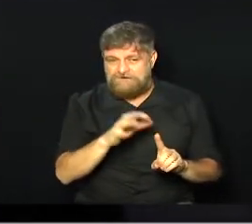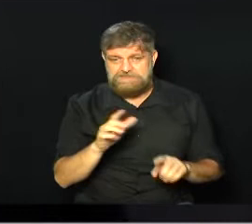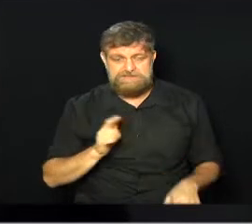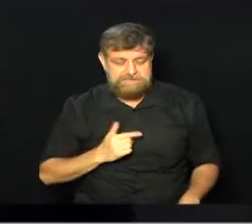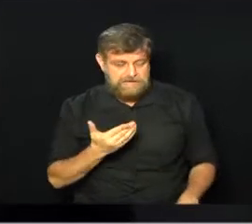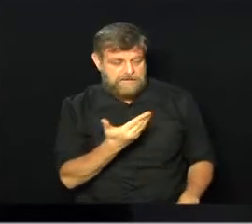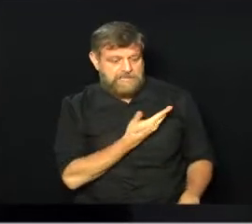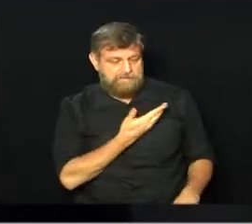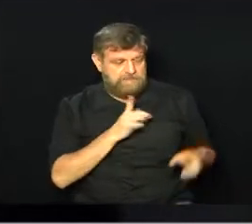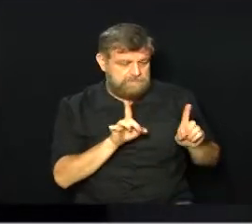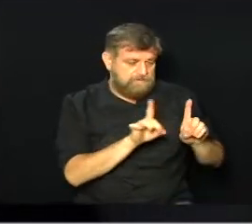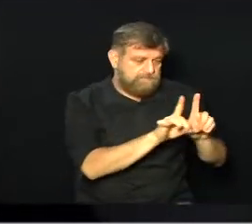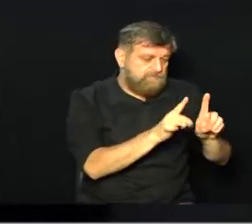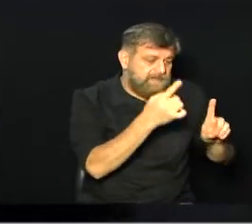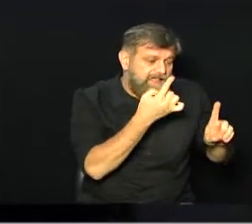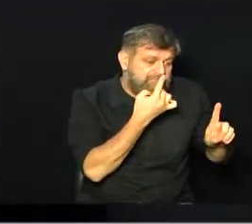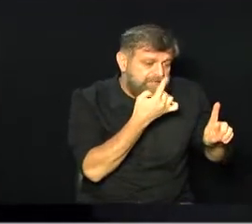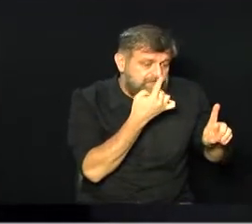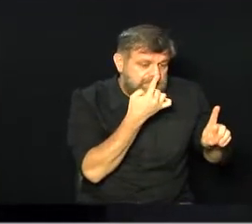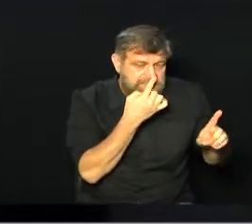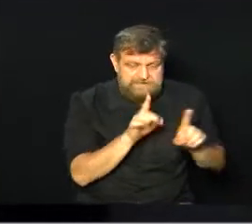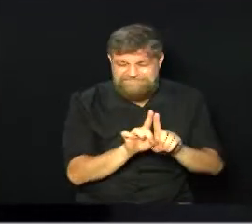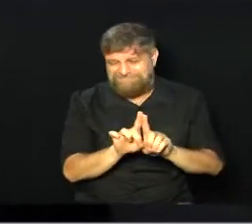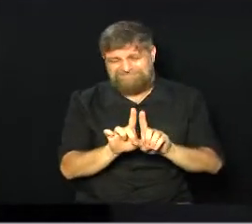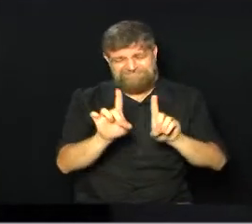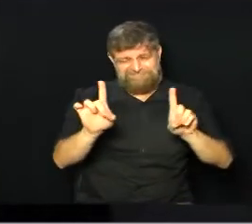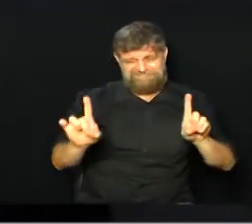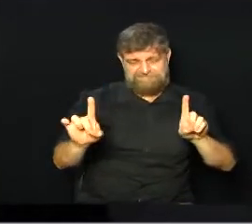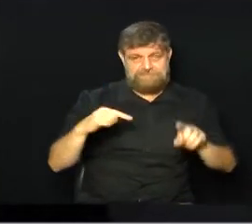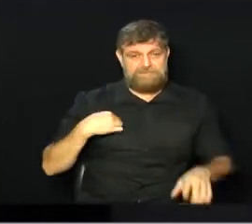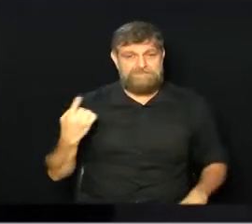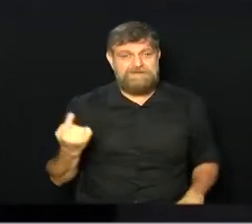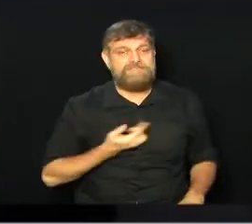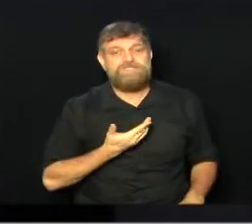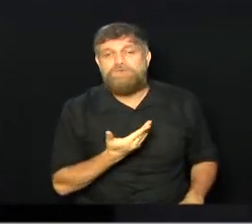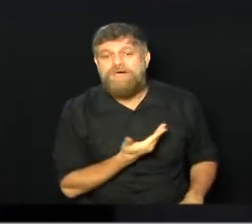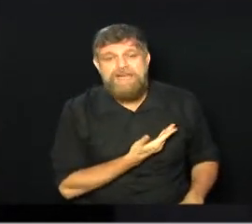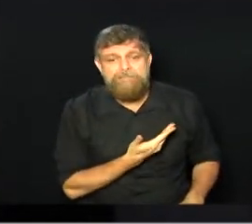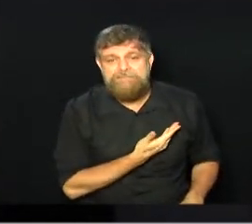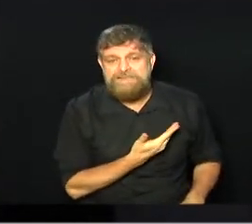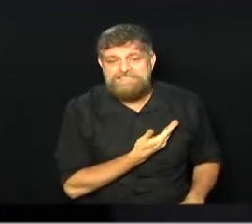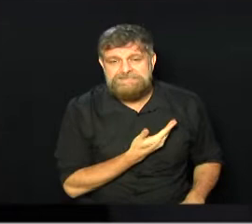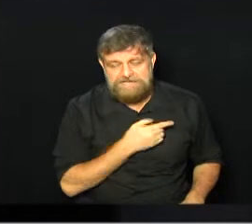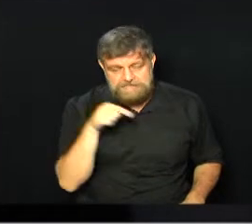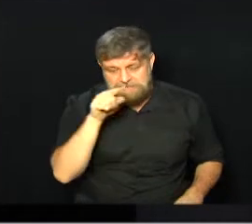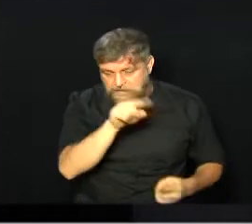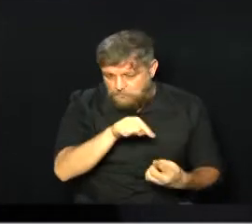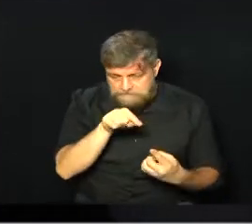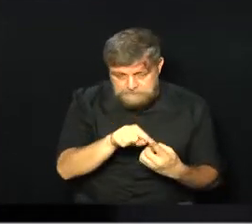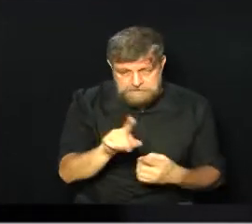um e não ser amigo de outro. Porque dentro de campo a gente não está ali para fazer amizade, não está ali